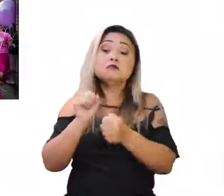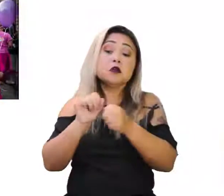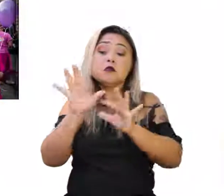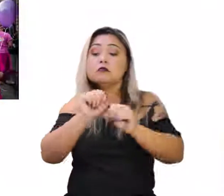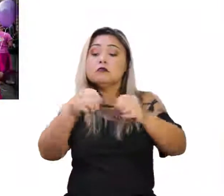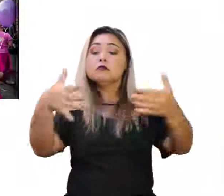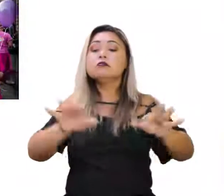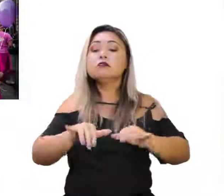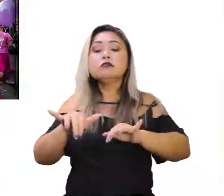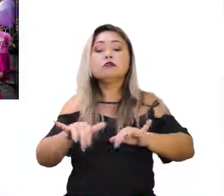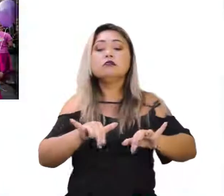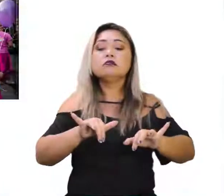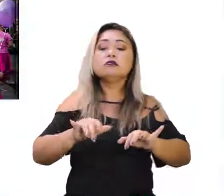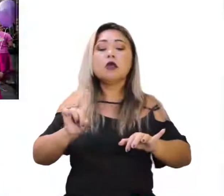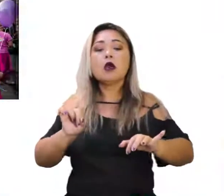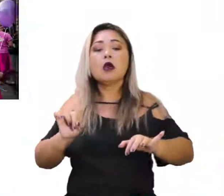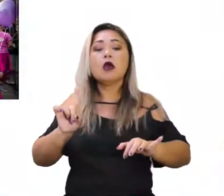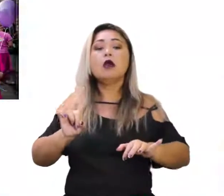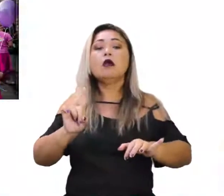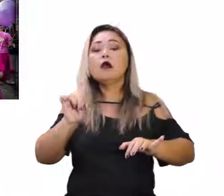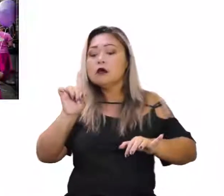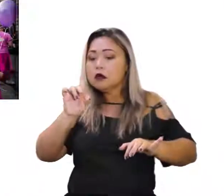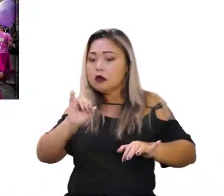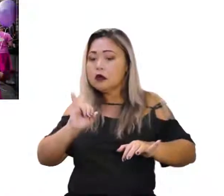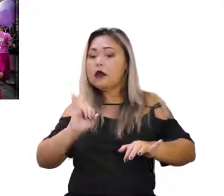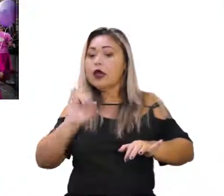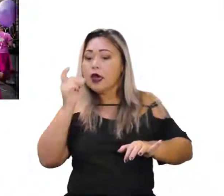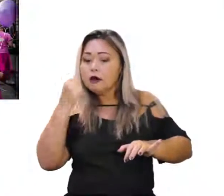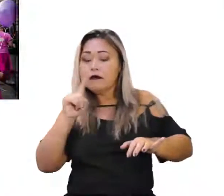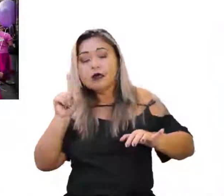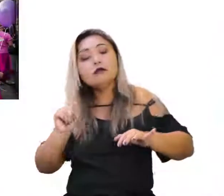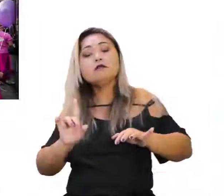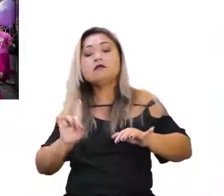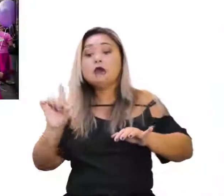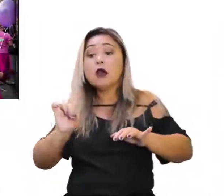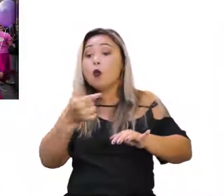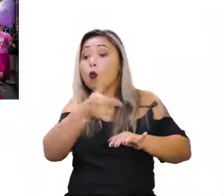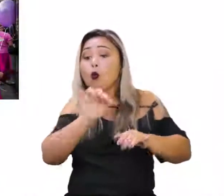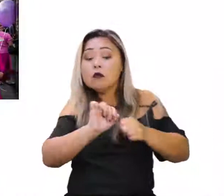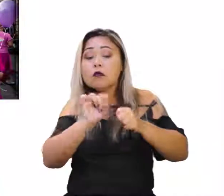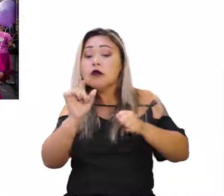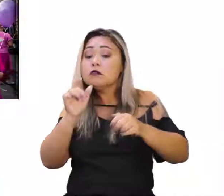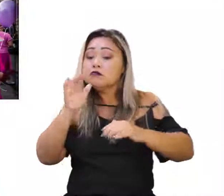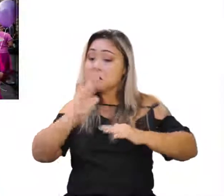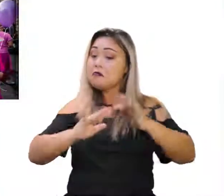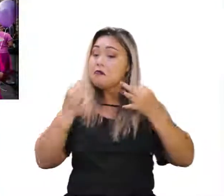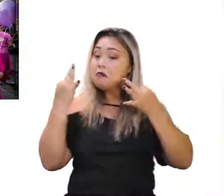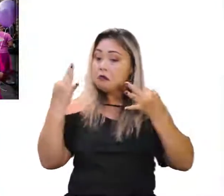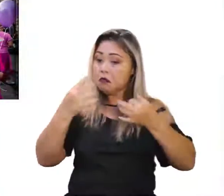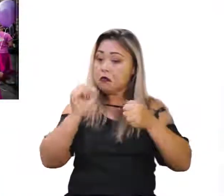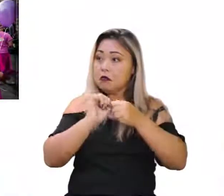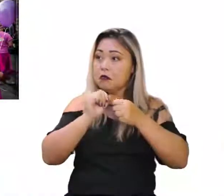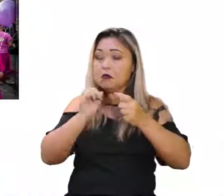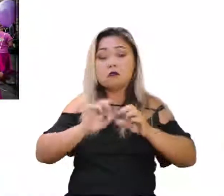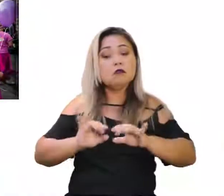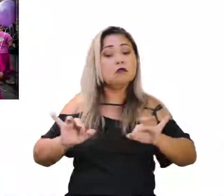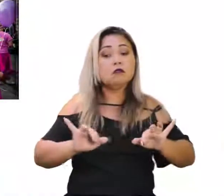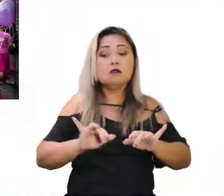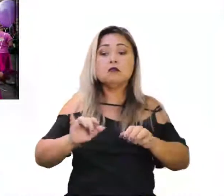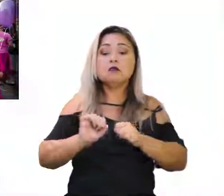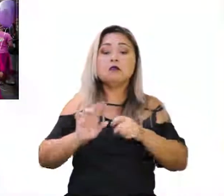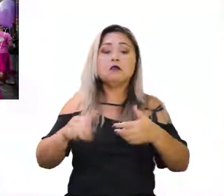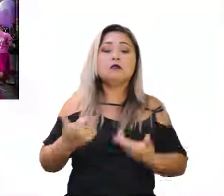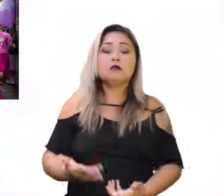aquilo. Então, ele intervém, olha a palavra aí, intervenção, ele intervém com essa qualidade, né? Uma intervenção